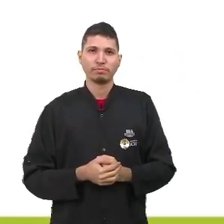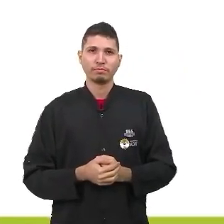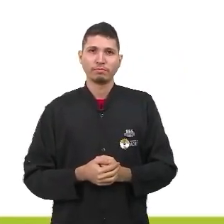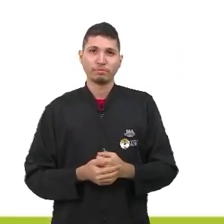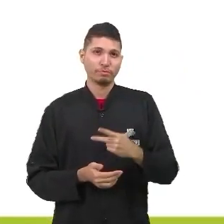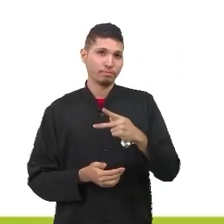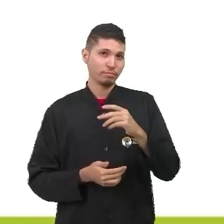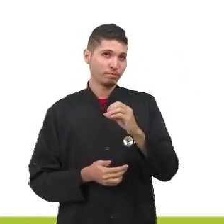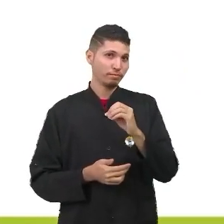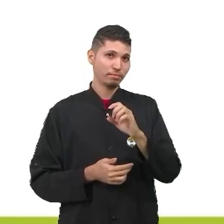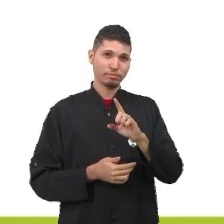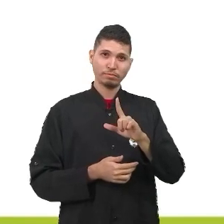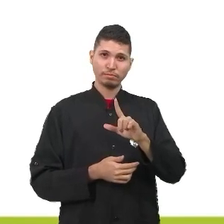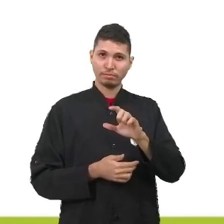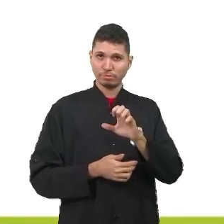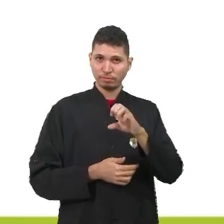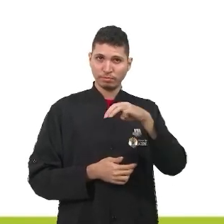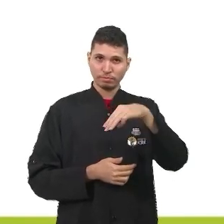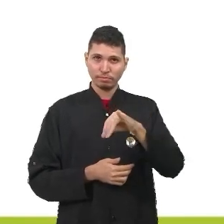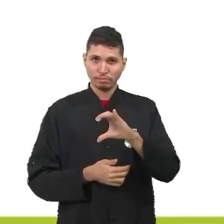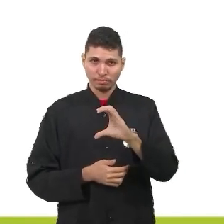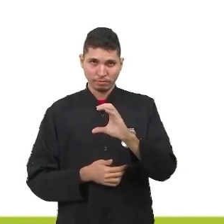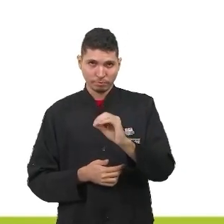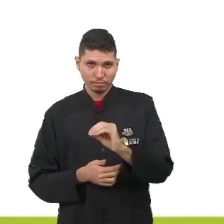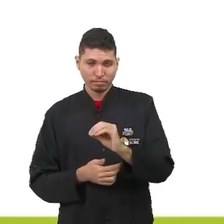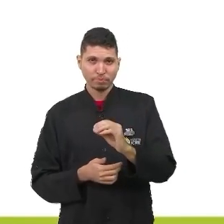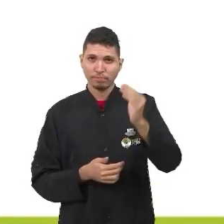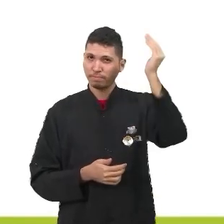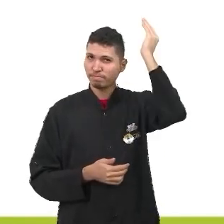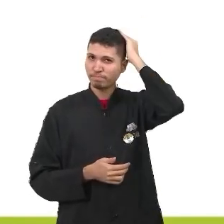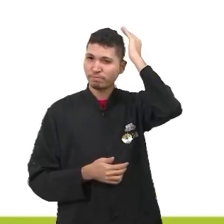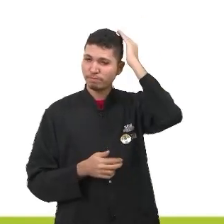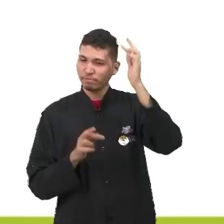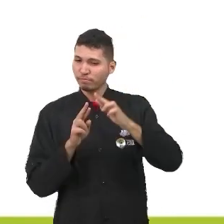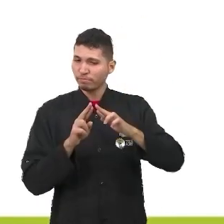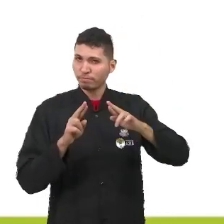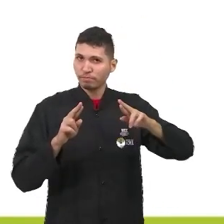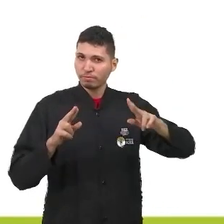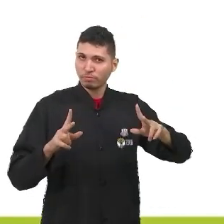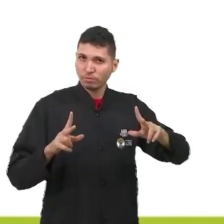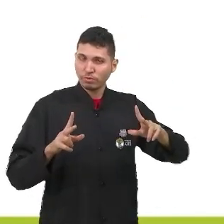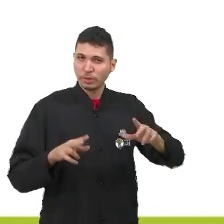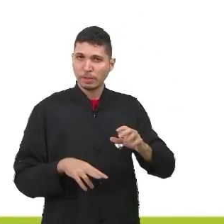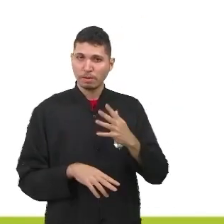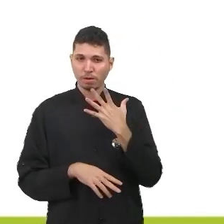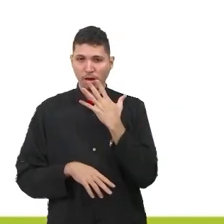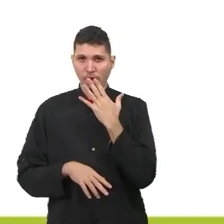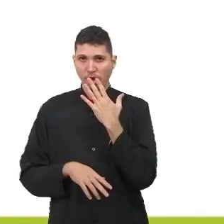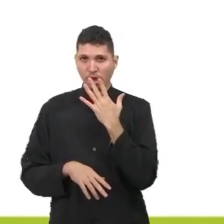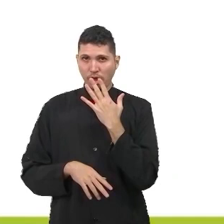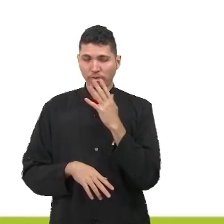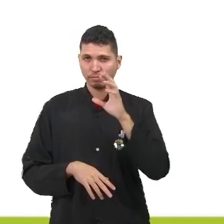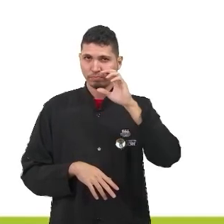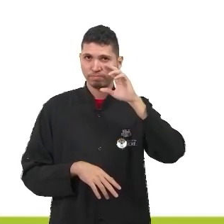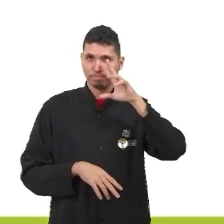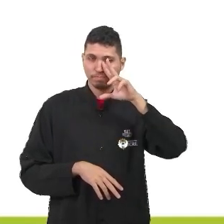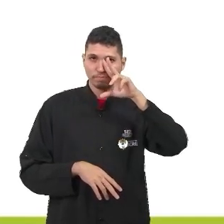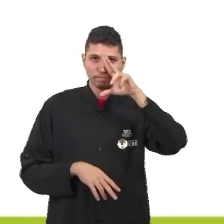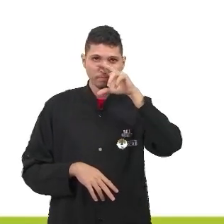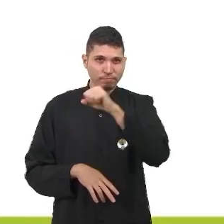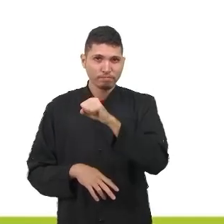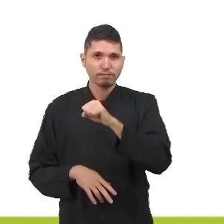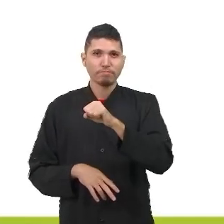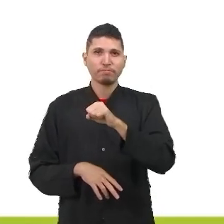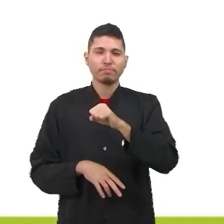época pintando ali de uma forma mais clássica e ela vê com aquelas cores vibrantes, aquelas cores, aquelas formas